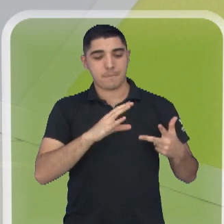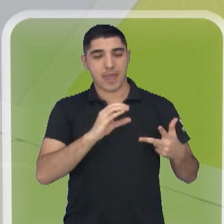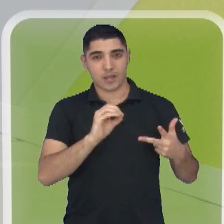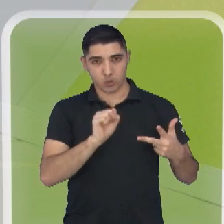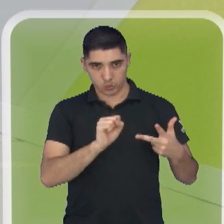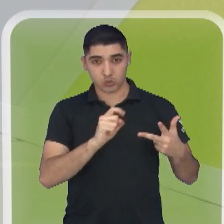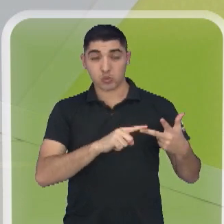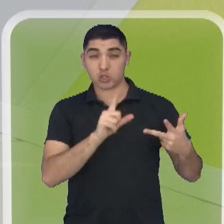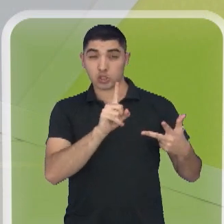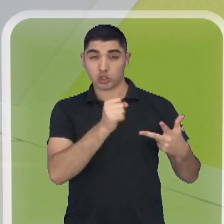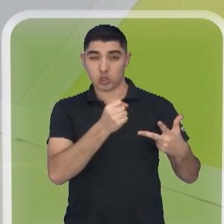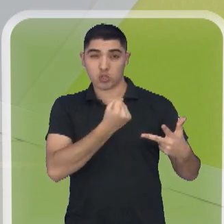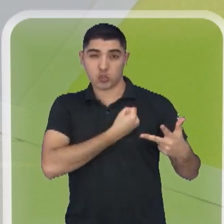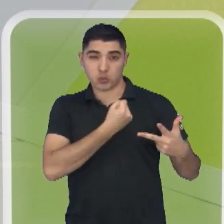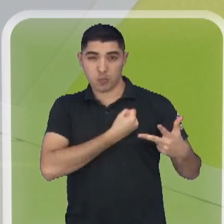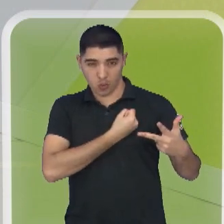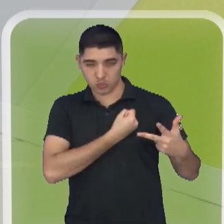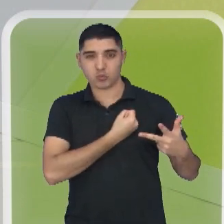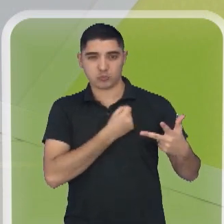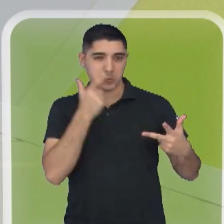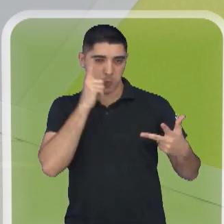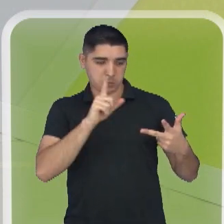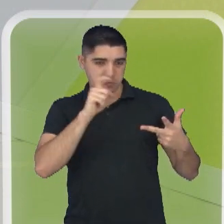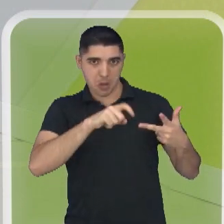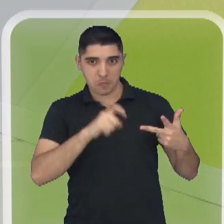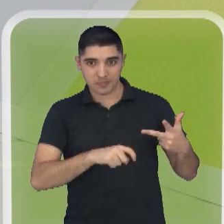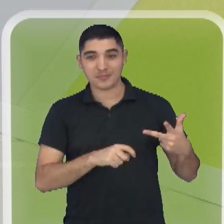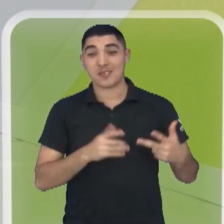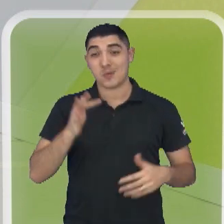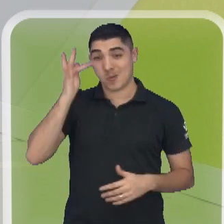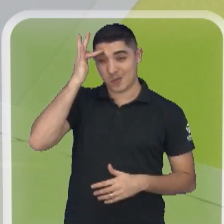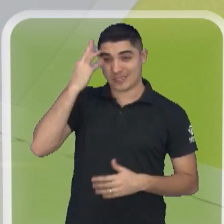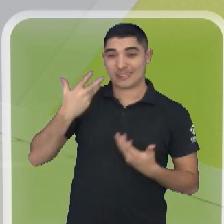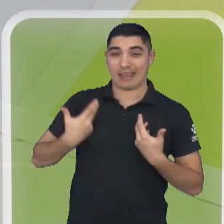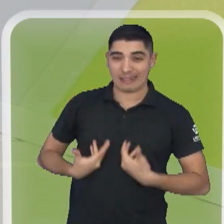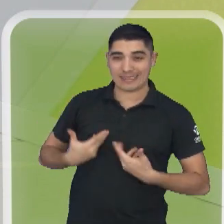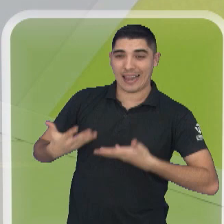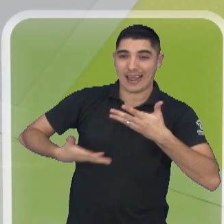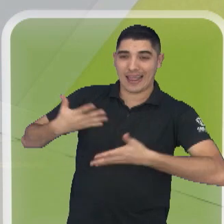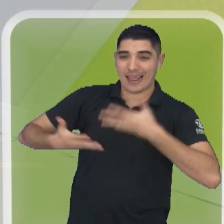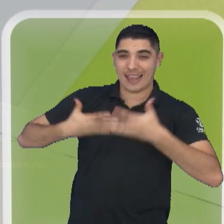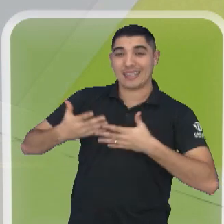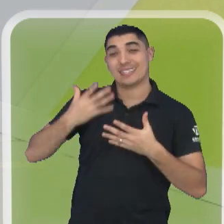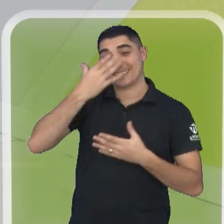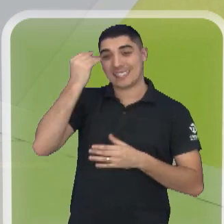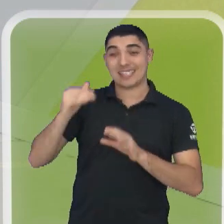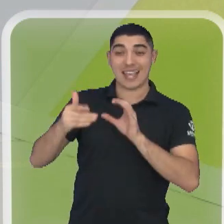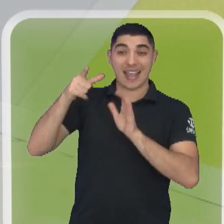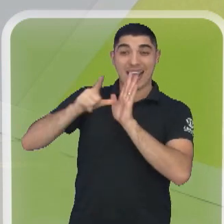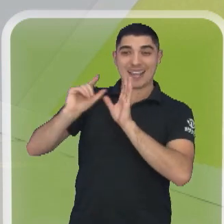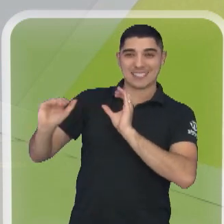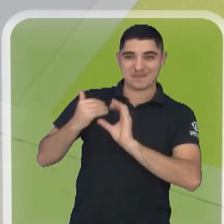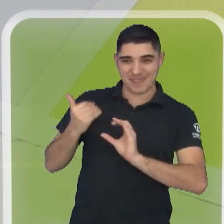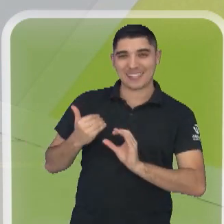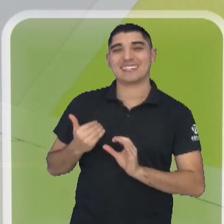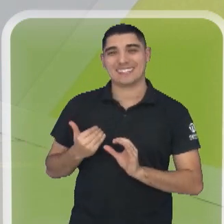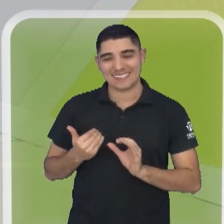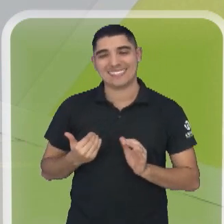18 pontos, 7 rebotes e 1 assistência. Coitado do Luiz, tem que traduzir tudo isso. Eu esqueci de mandar para ele antes. Detalhe é o